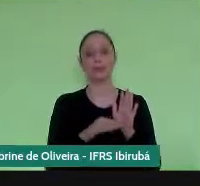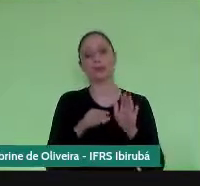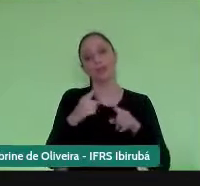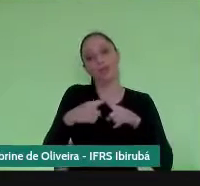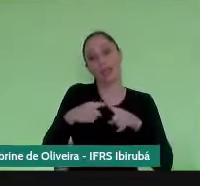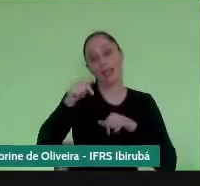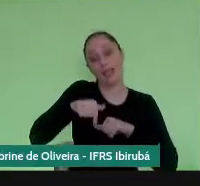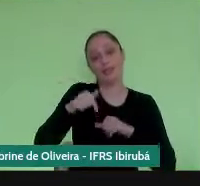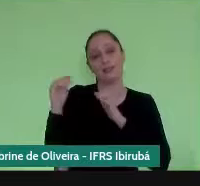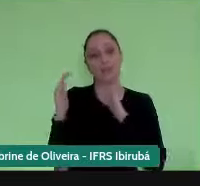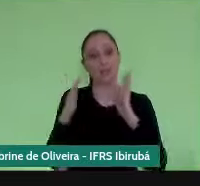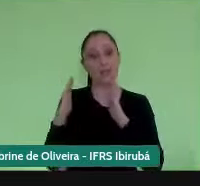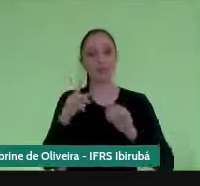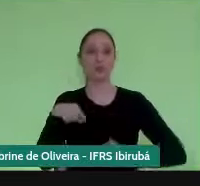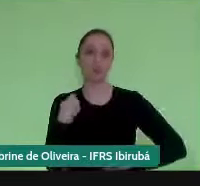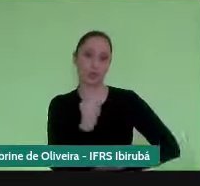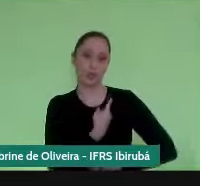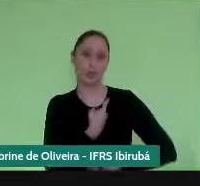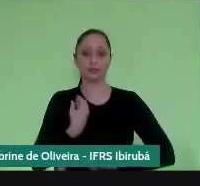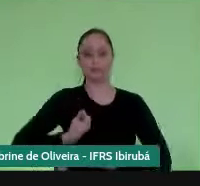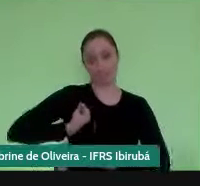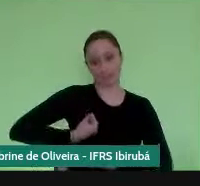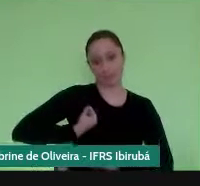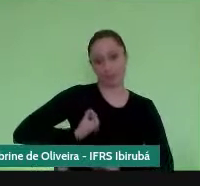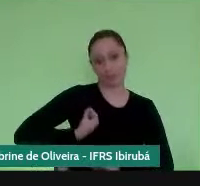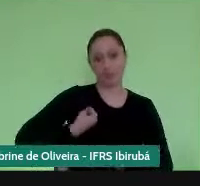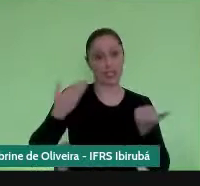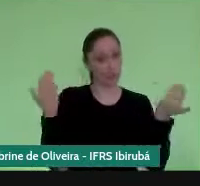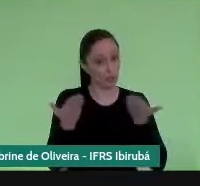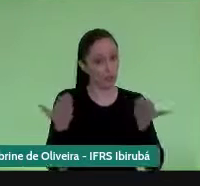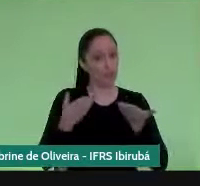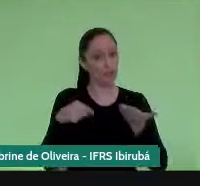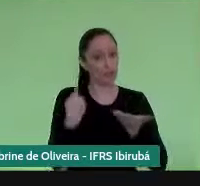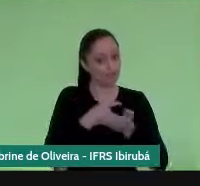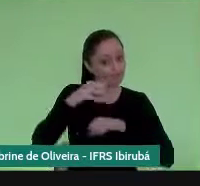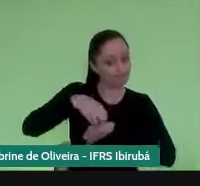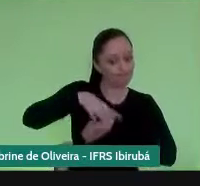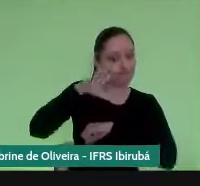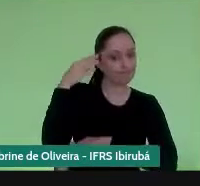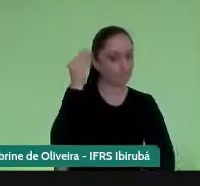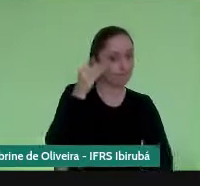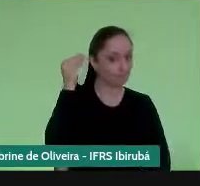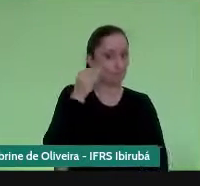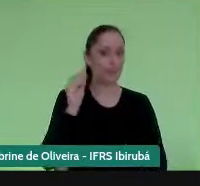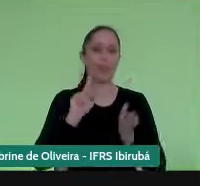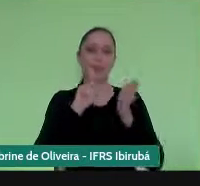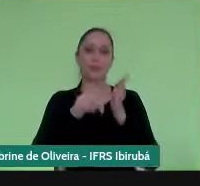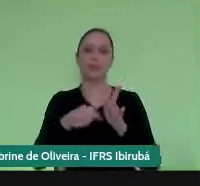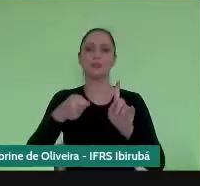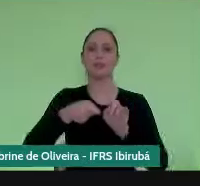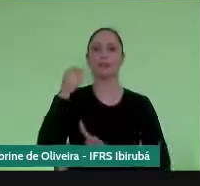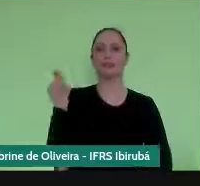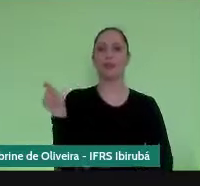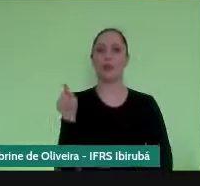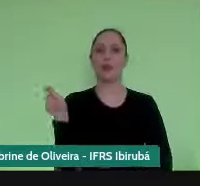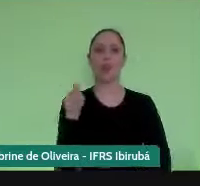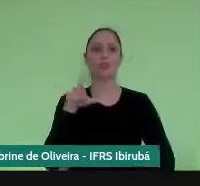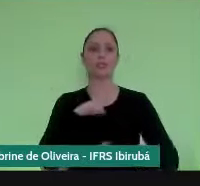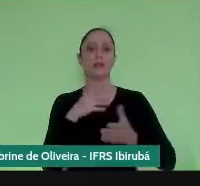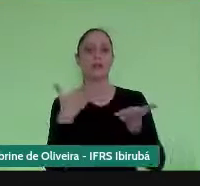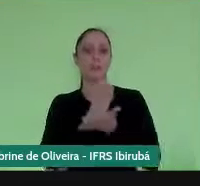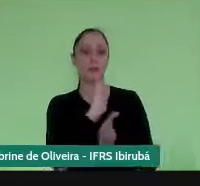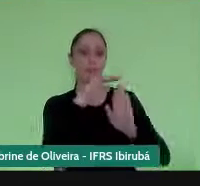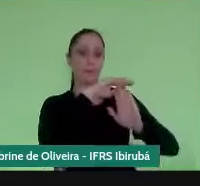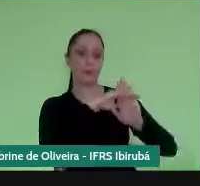vem compartilhar essa experiência. Então, em agosto, foi aprovado um programa que foi chamado, então,